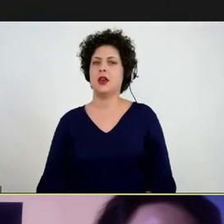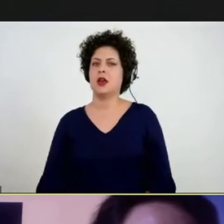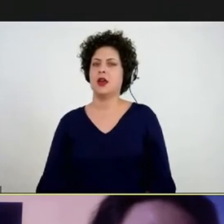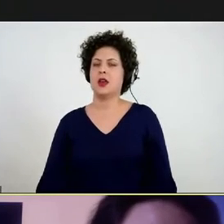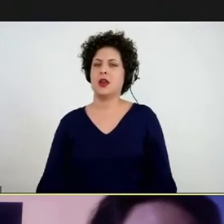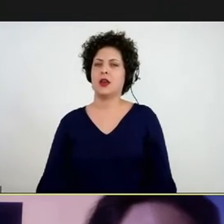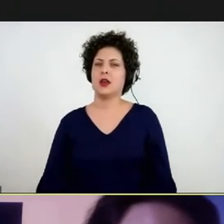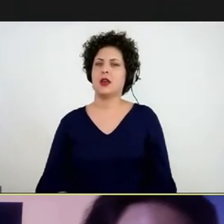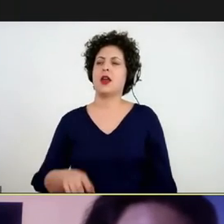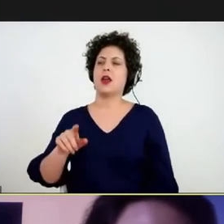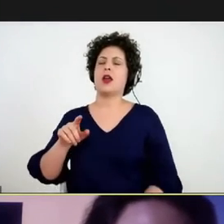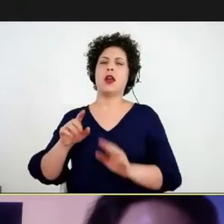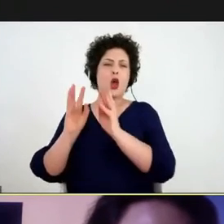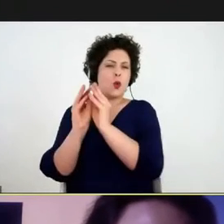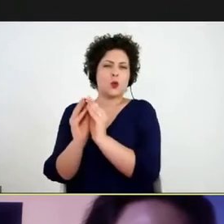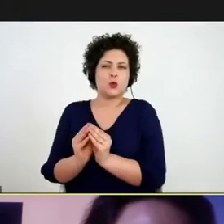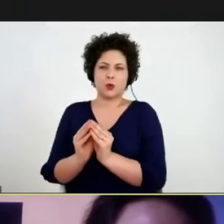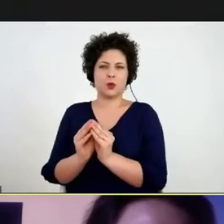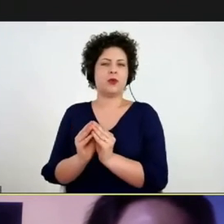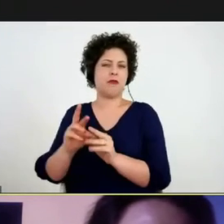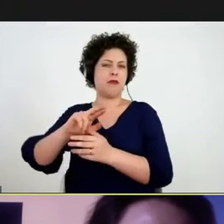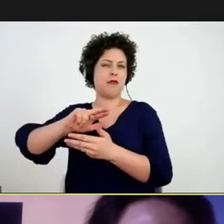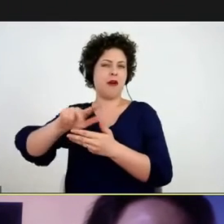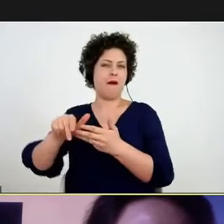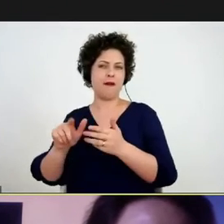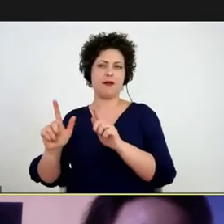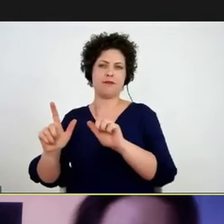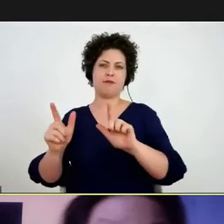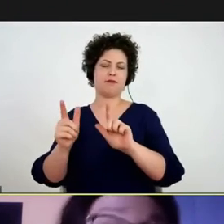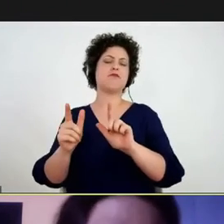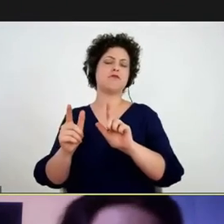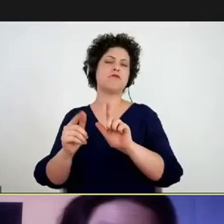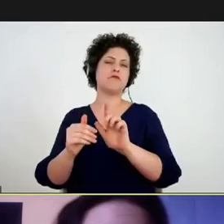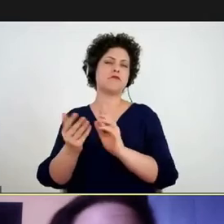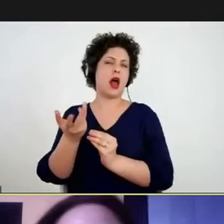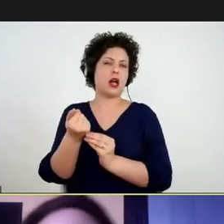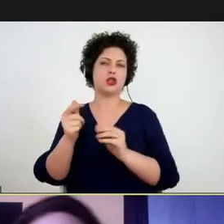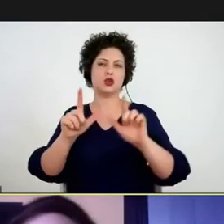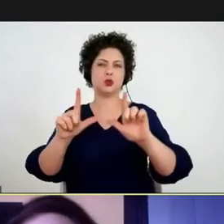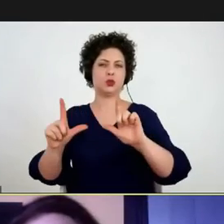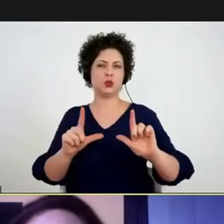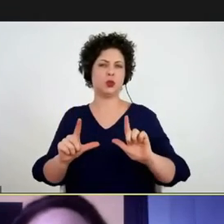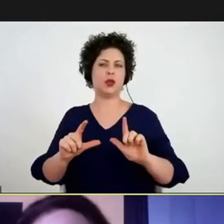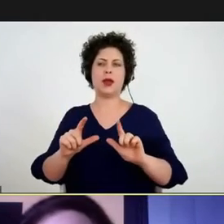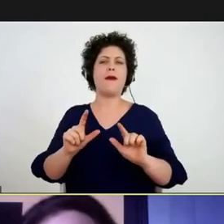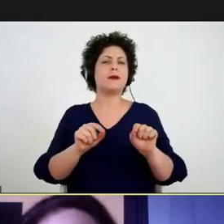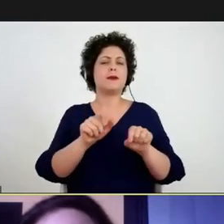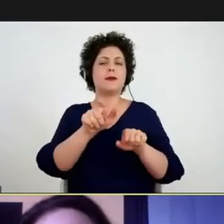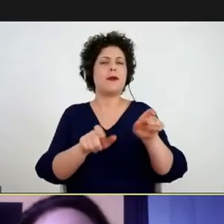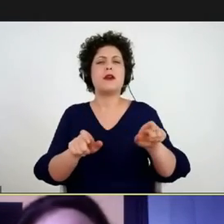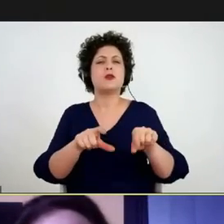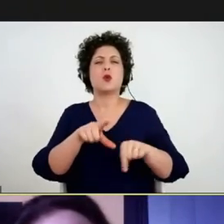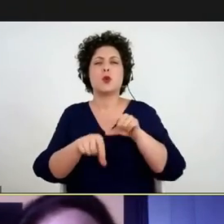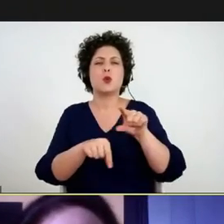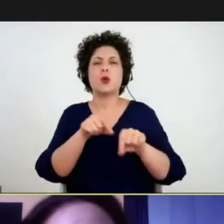um pensar, né, de obras, e eu queria saber quem seria, né? Quem seriam os curadores que fazem isso,